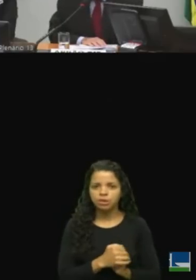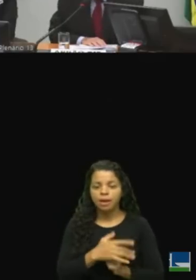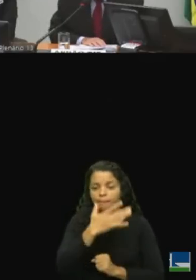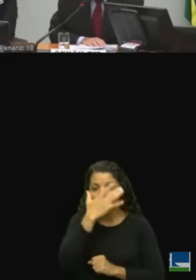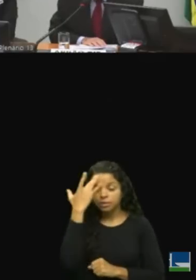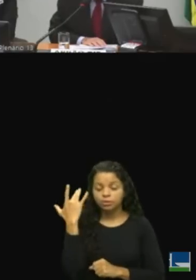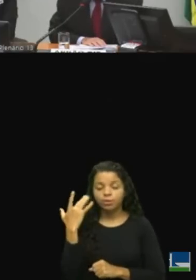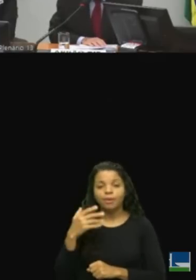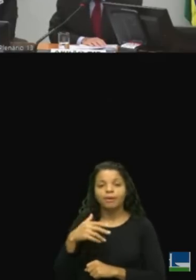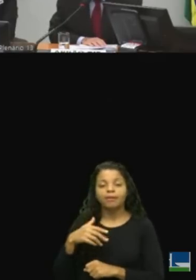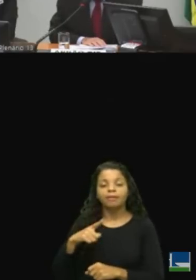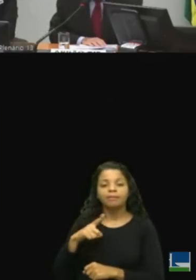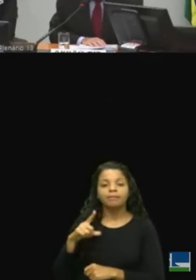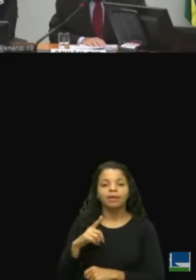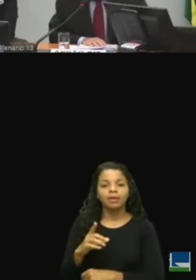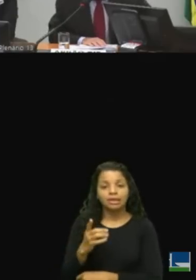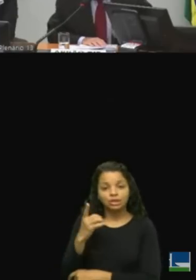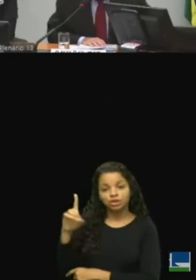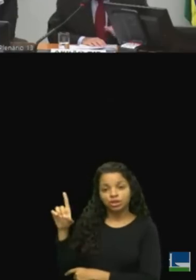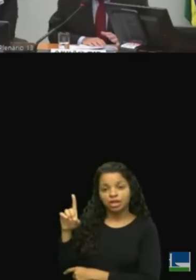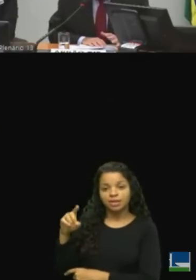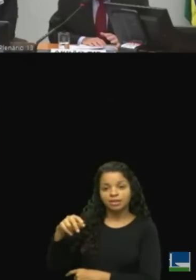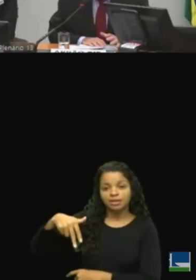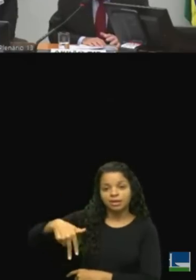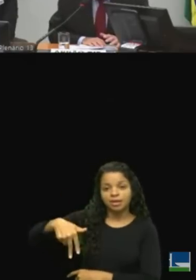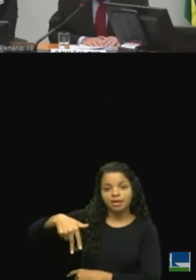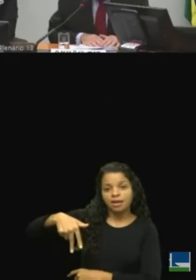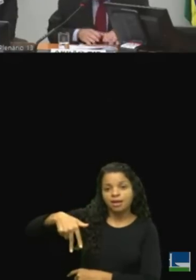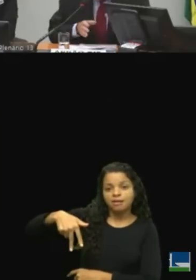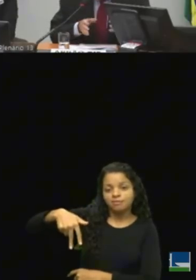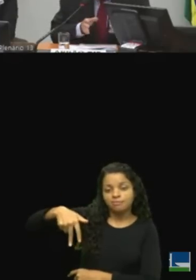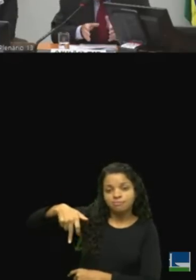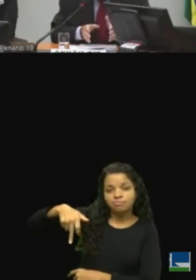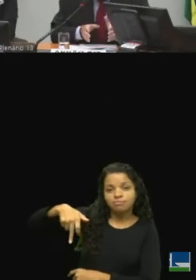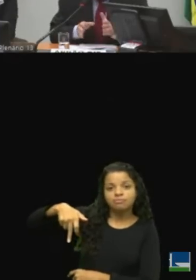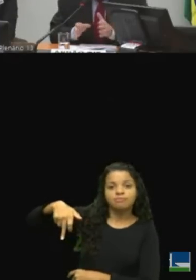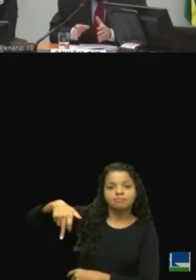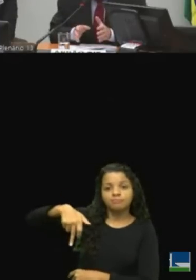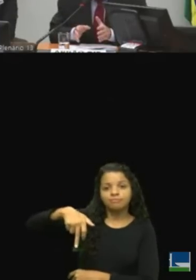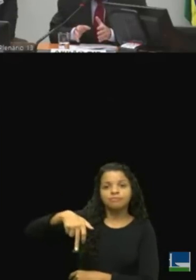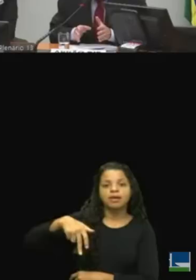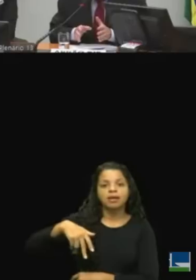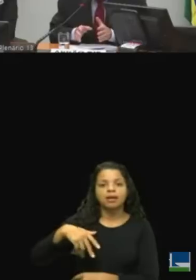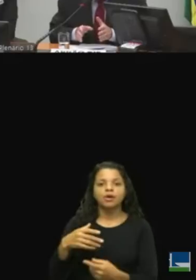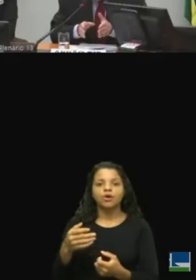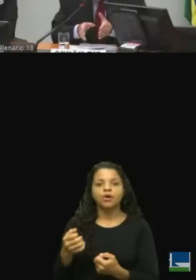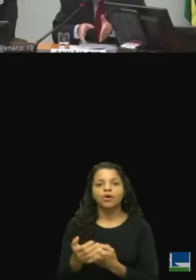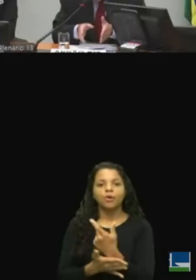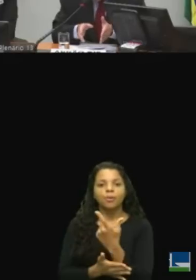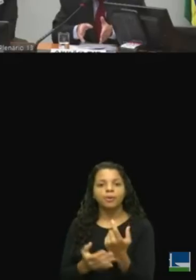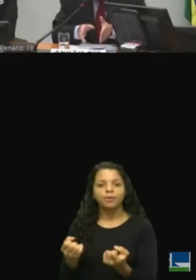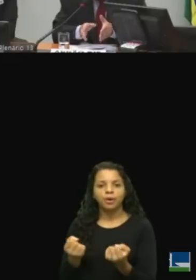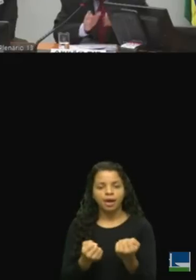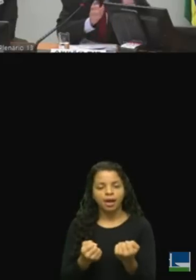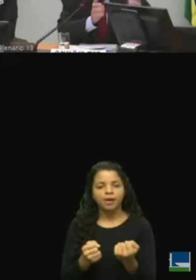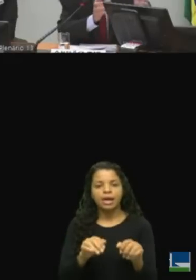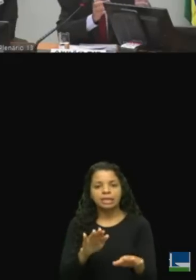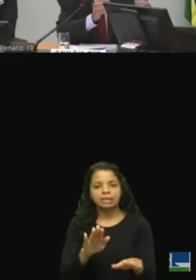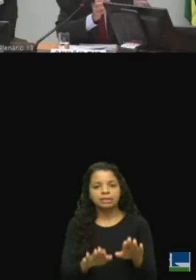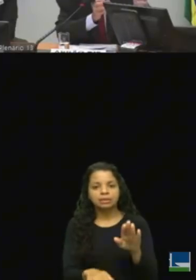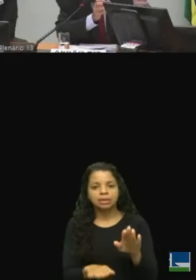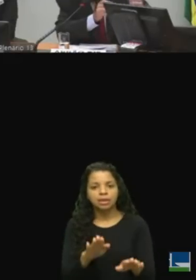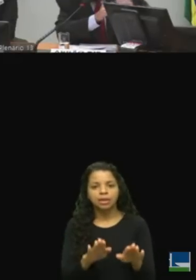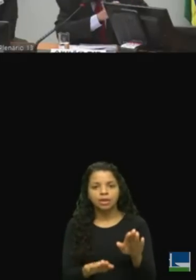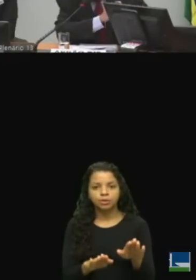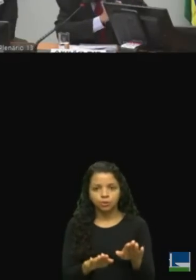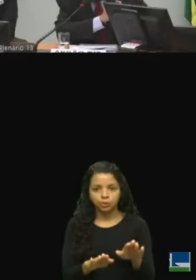perna direita, ela vai comprar um carro, vai pegar o acelerador e o freio, que seria lá no pé, e vai trazer para o